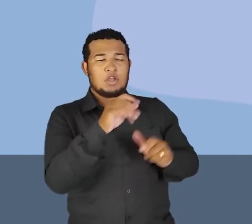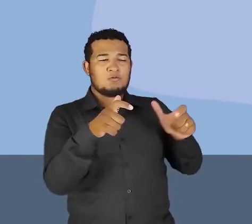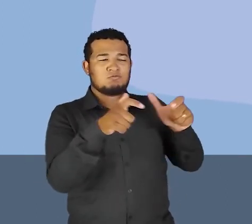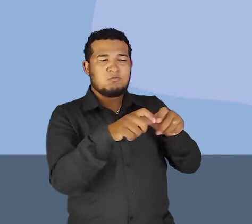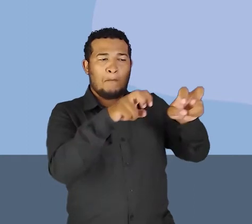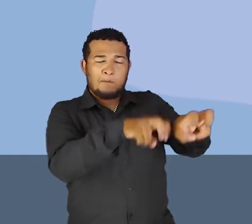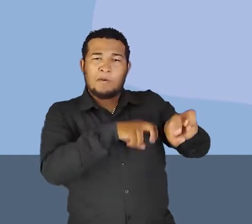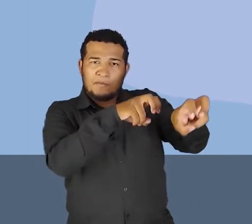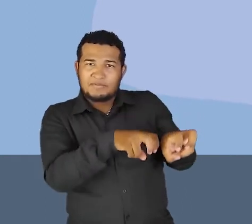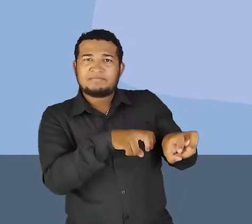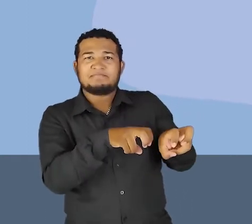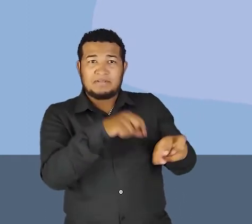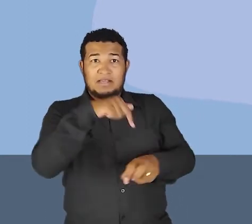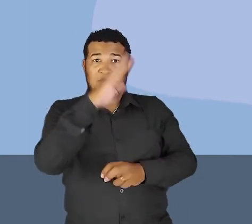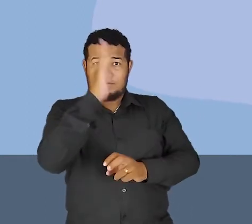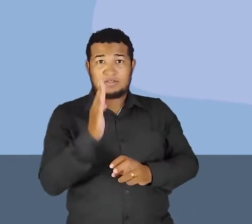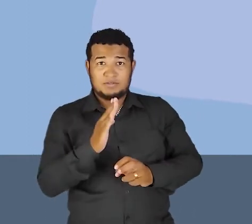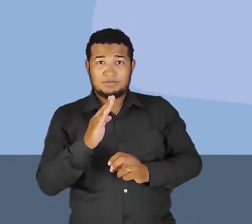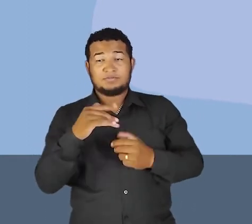24% das terras agricultáveis no Brasil,